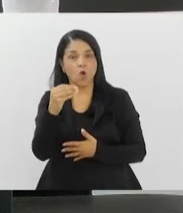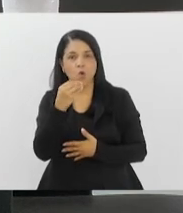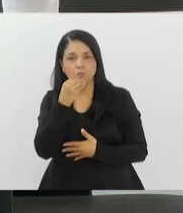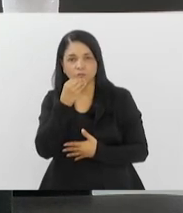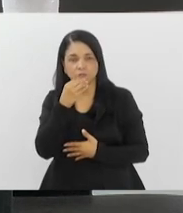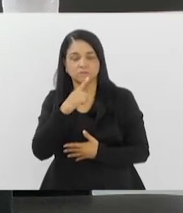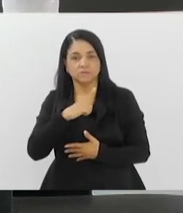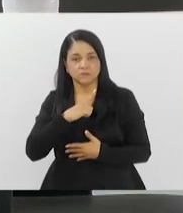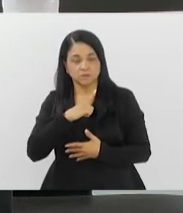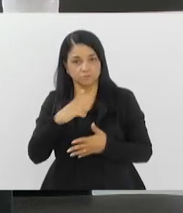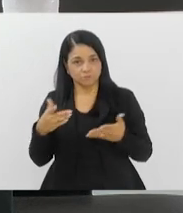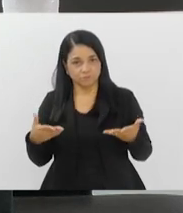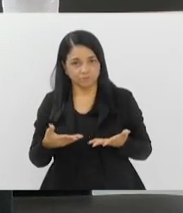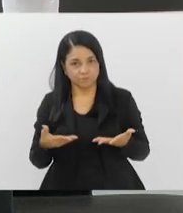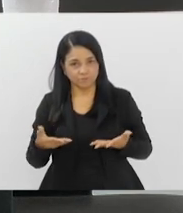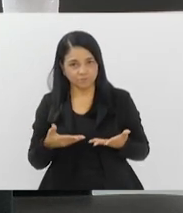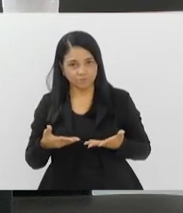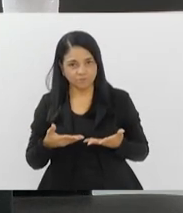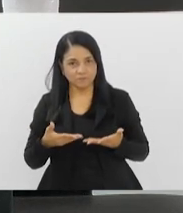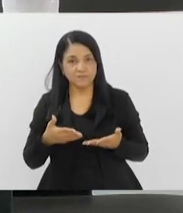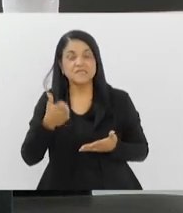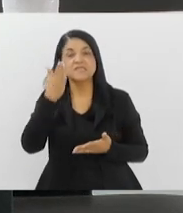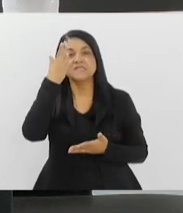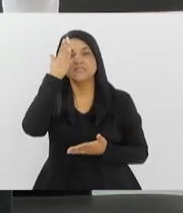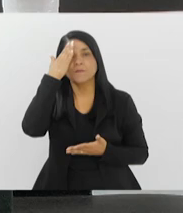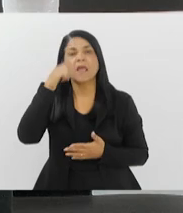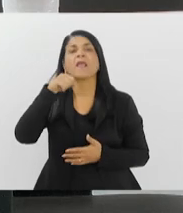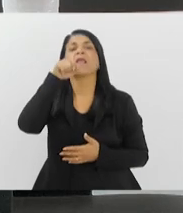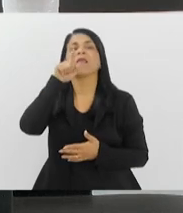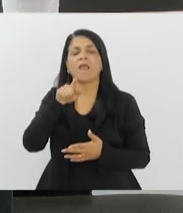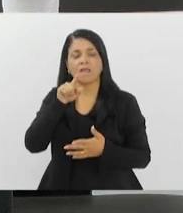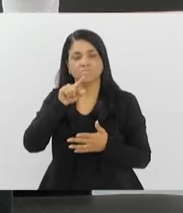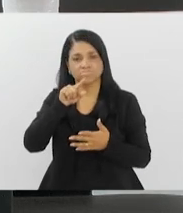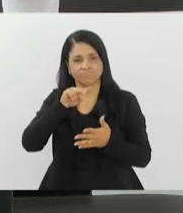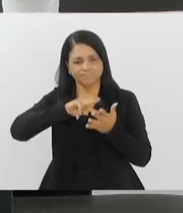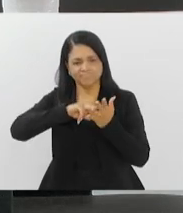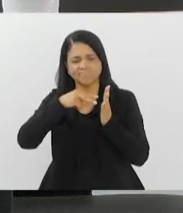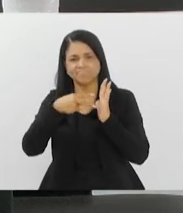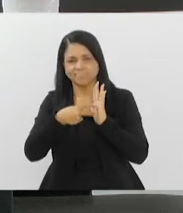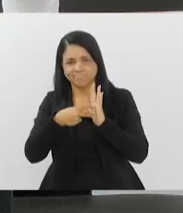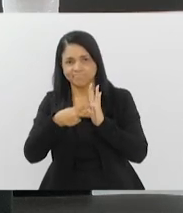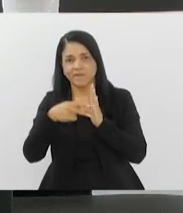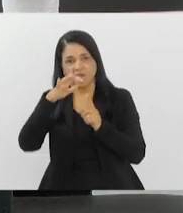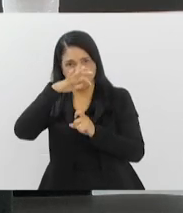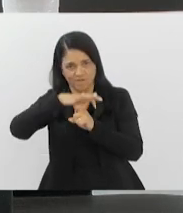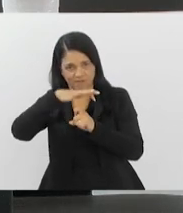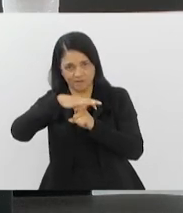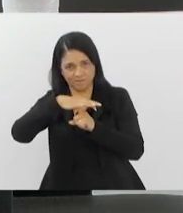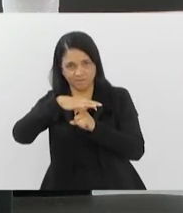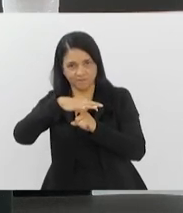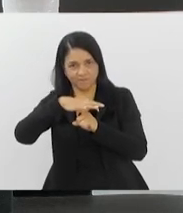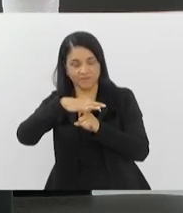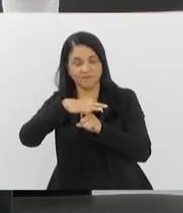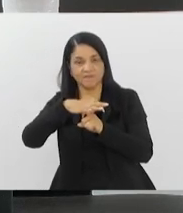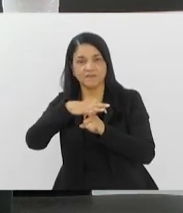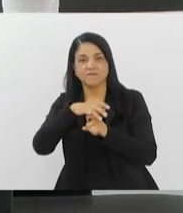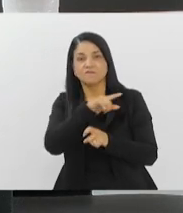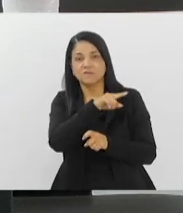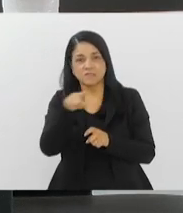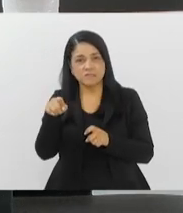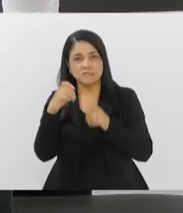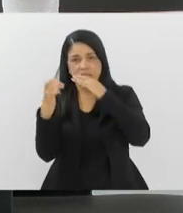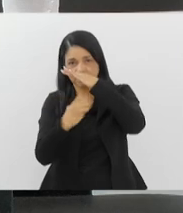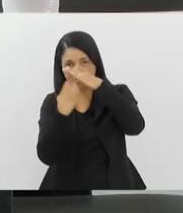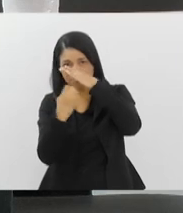hoje nós teremos aqui para saber o que é essa feira, para que vocês, empresários, possam...